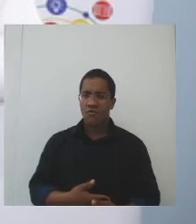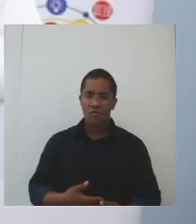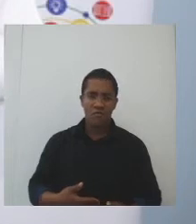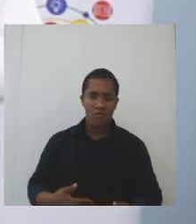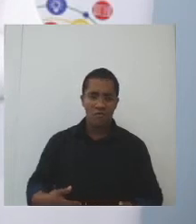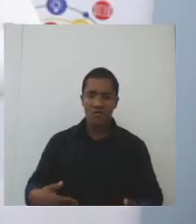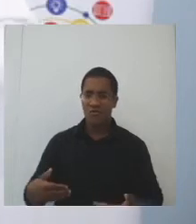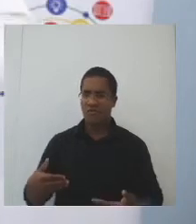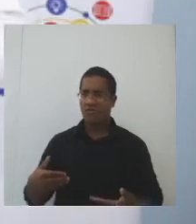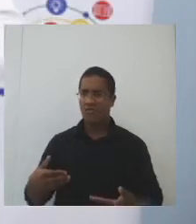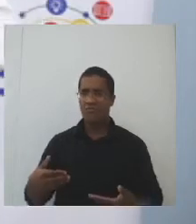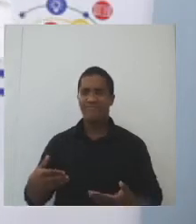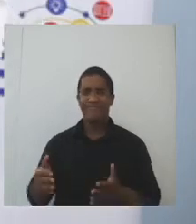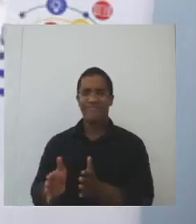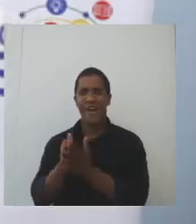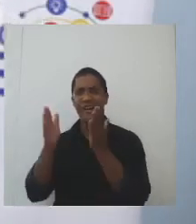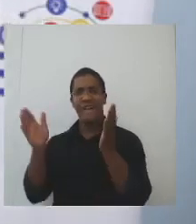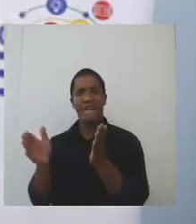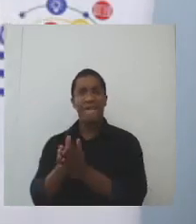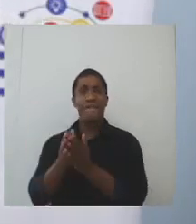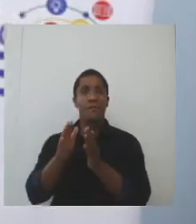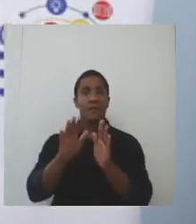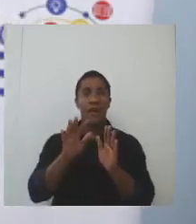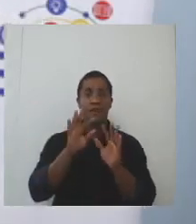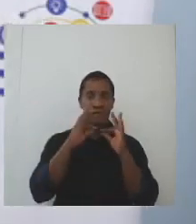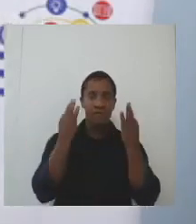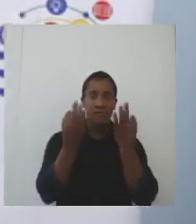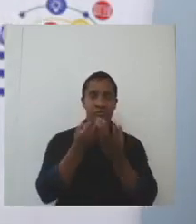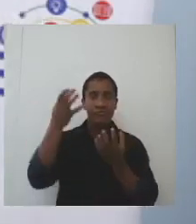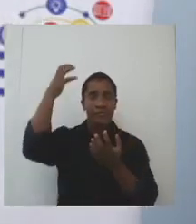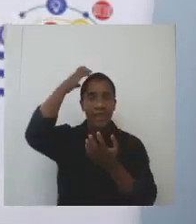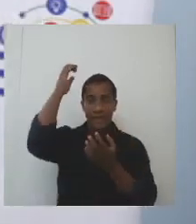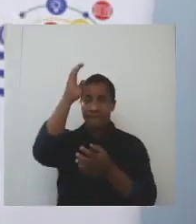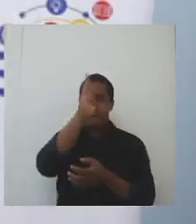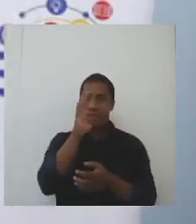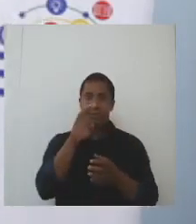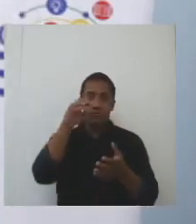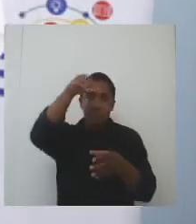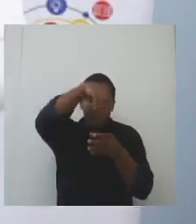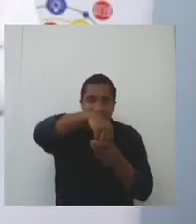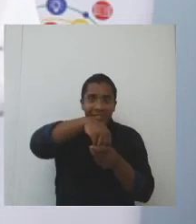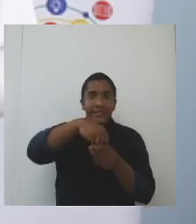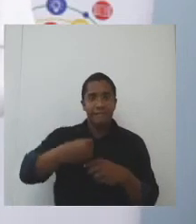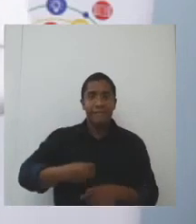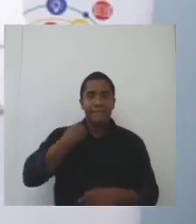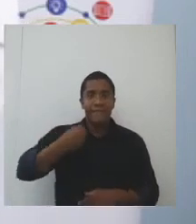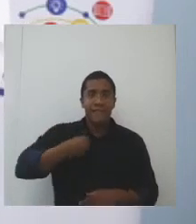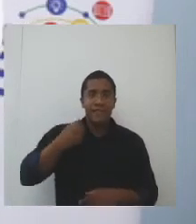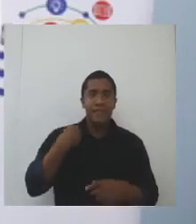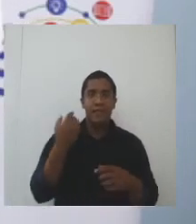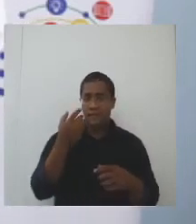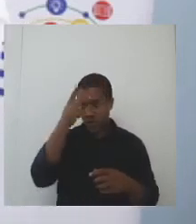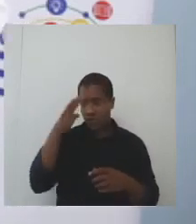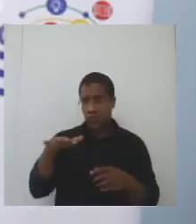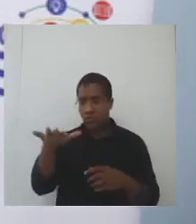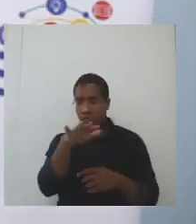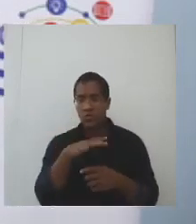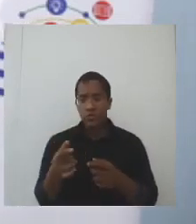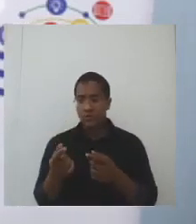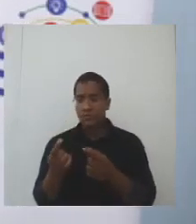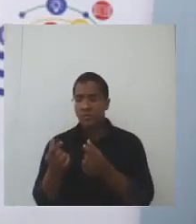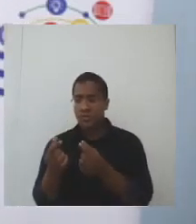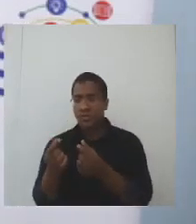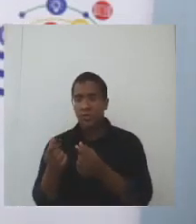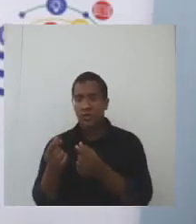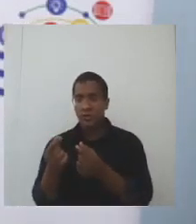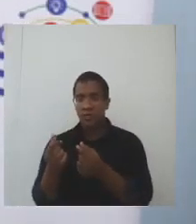miséria. E aí vamos ter a presença da família real dentro do Brasil e o pouco recurso que, na verdade, as pessoas tinham, estavam tendo que